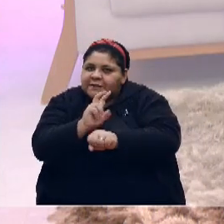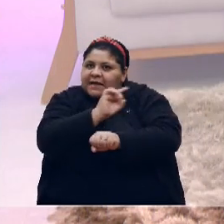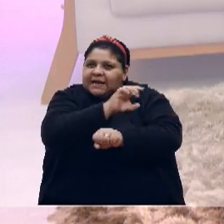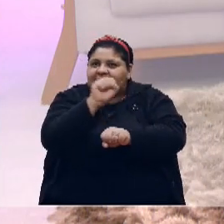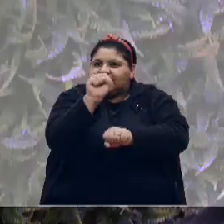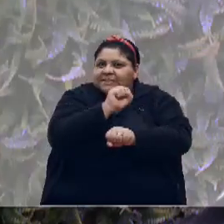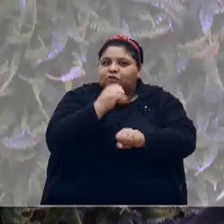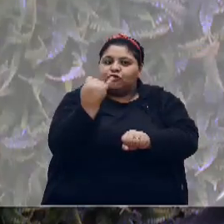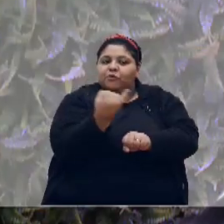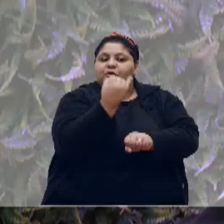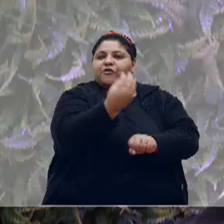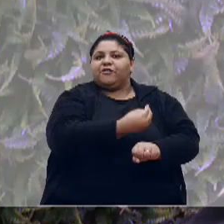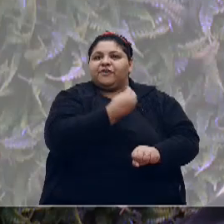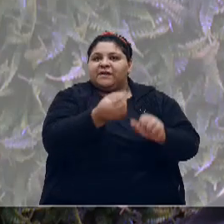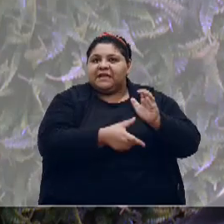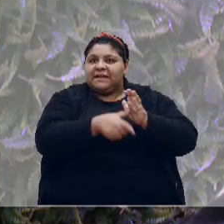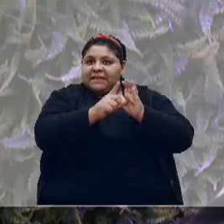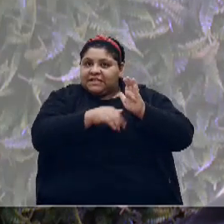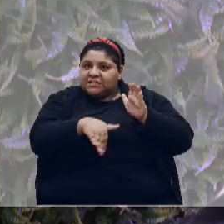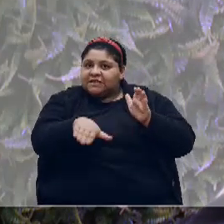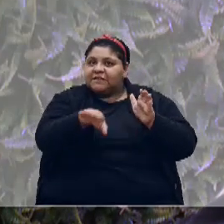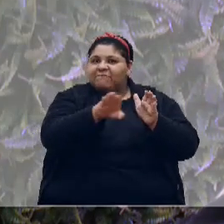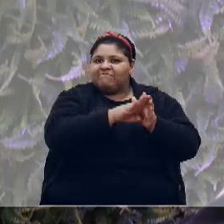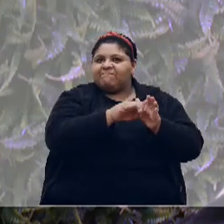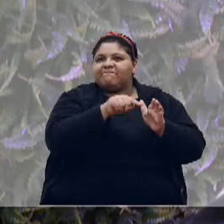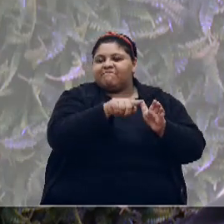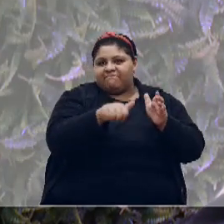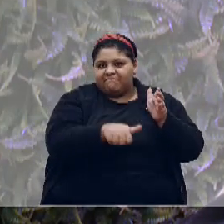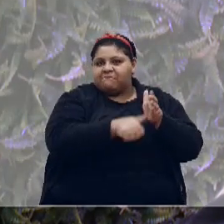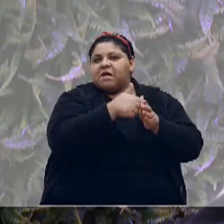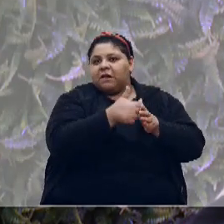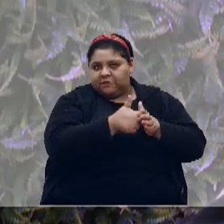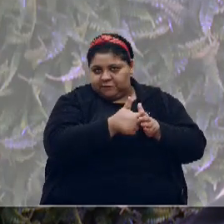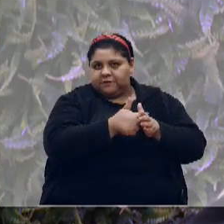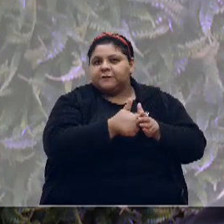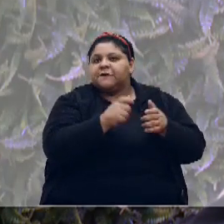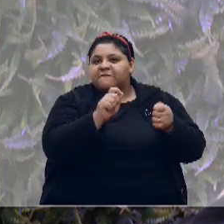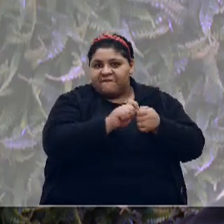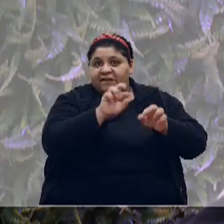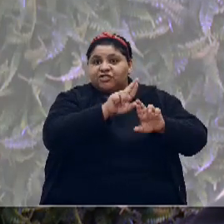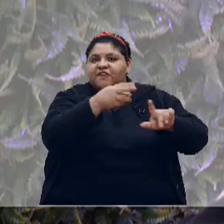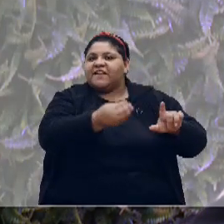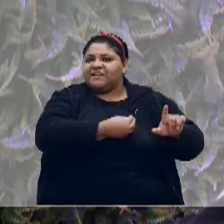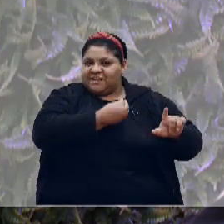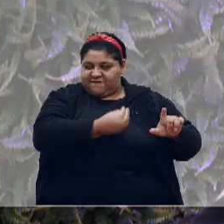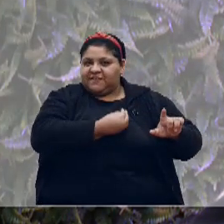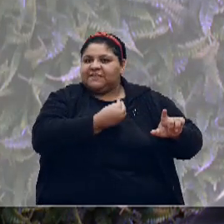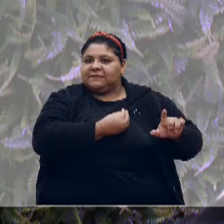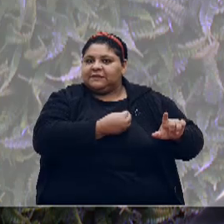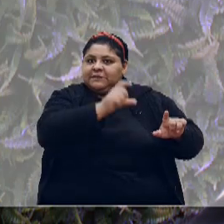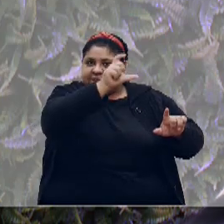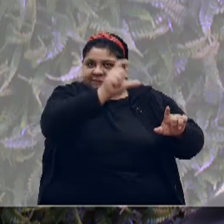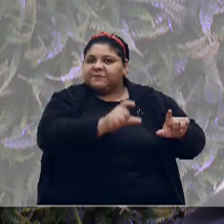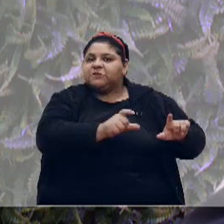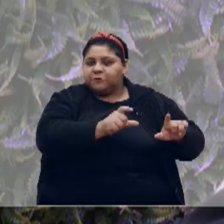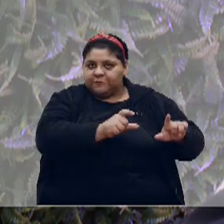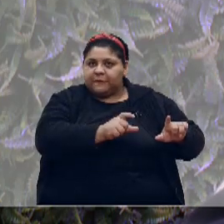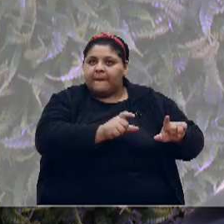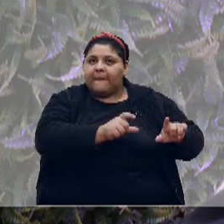né? Então, quanto antes nós chegarmos, isso faz diferença no desfecho total, no final do caso,